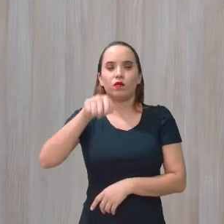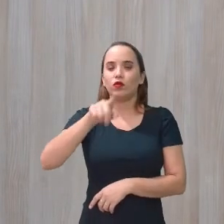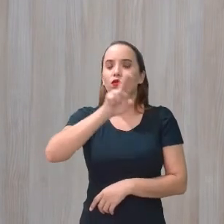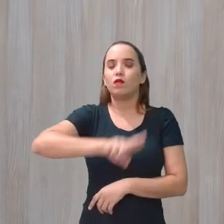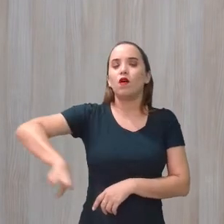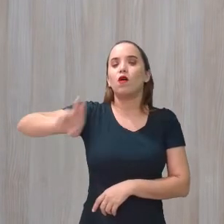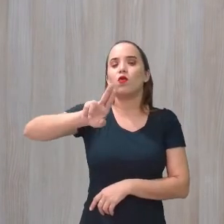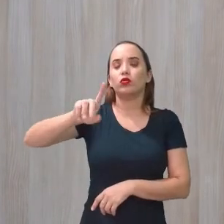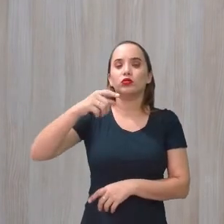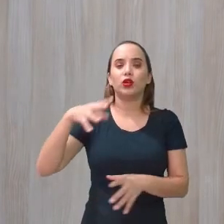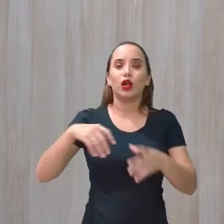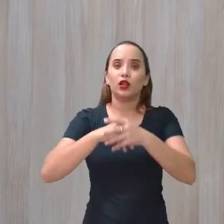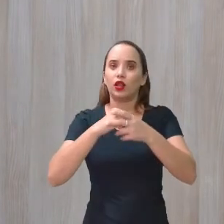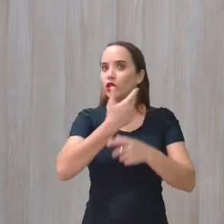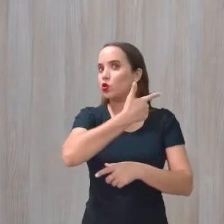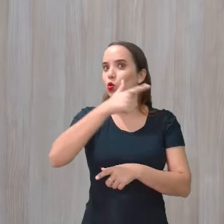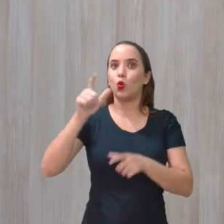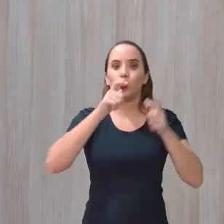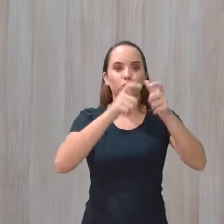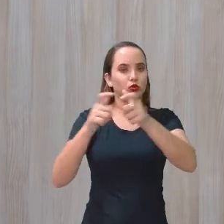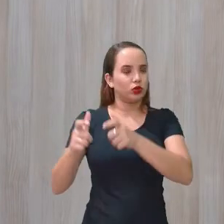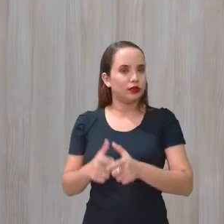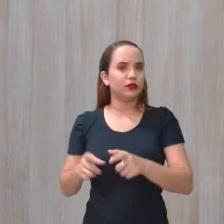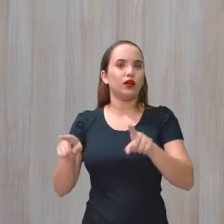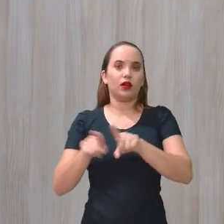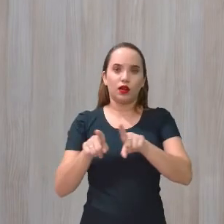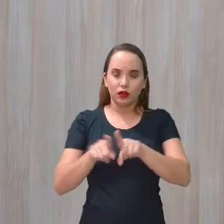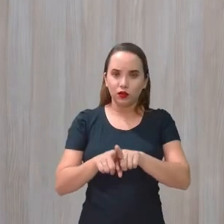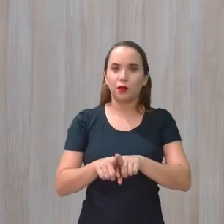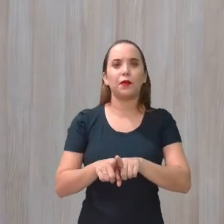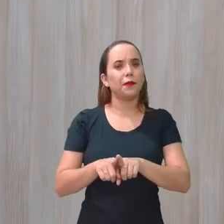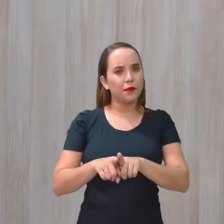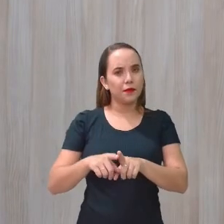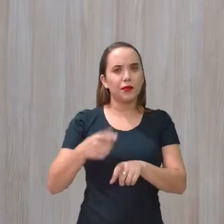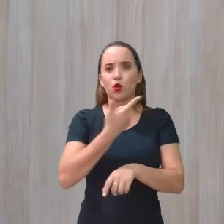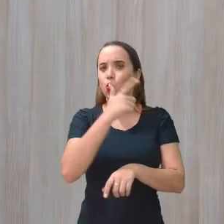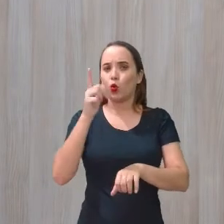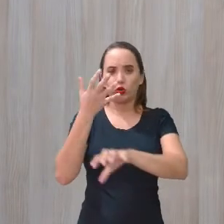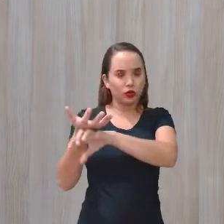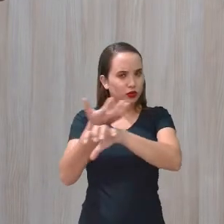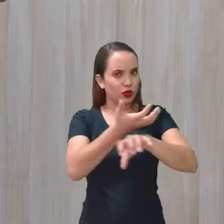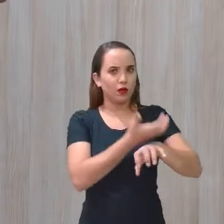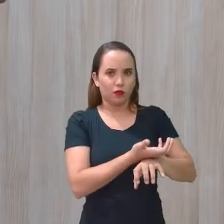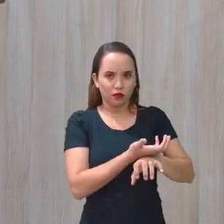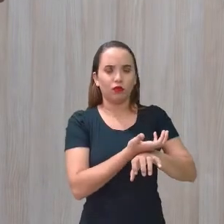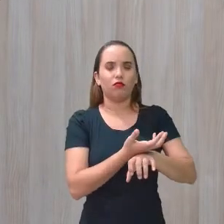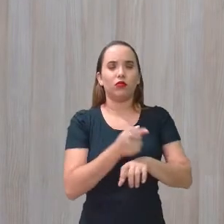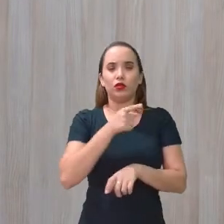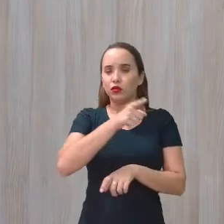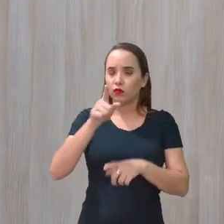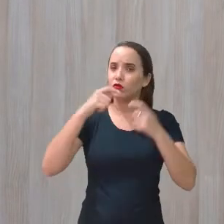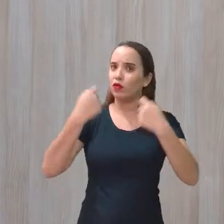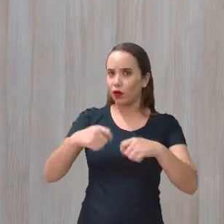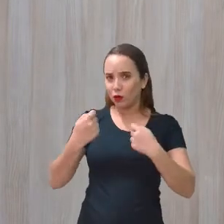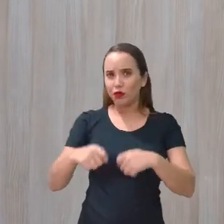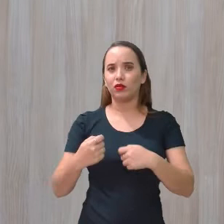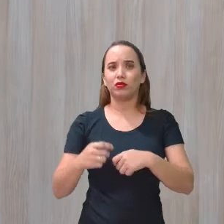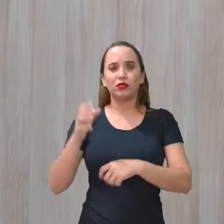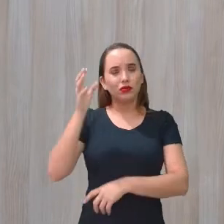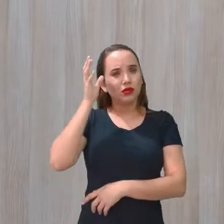de equações muito em outras áreas, como física, como química, por exemplo, tá certo? onde você precisa